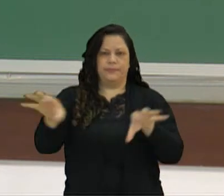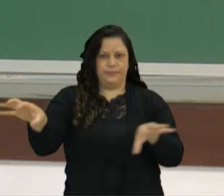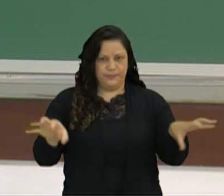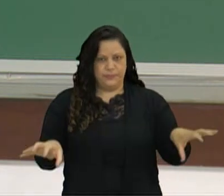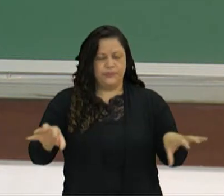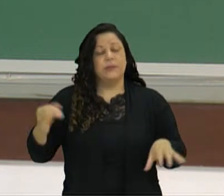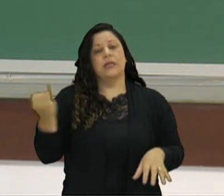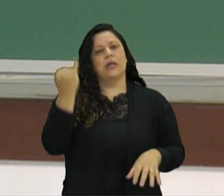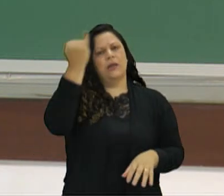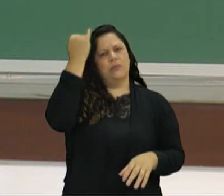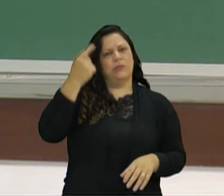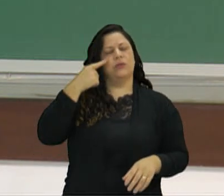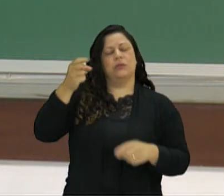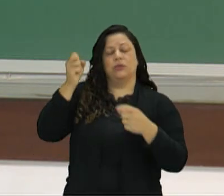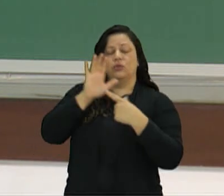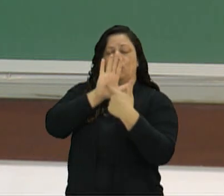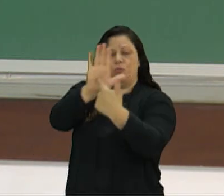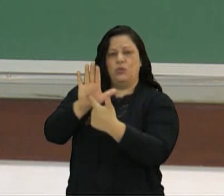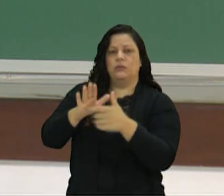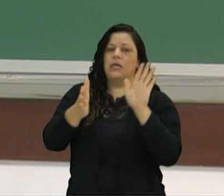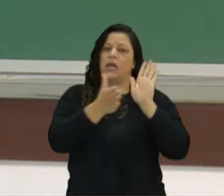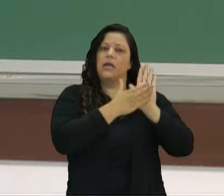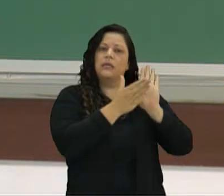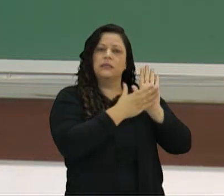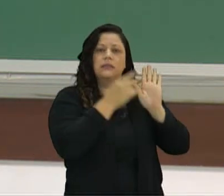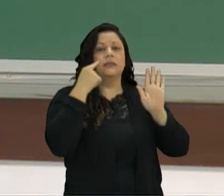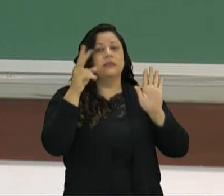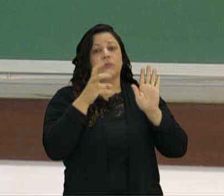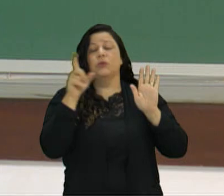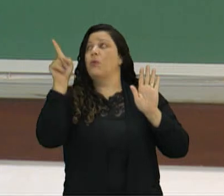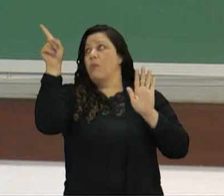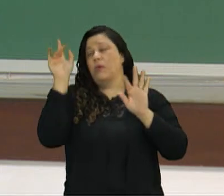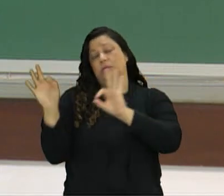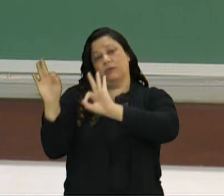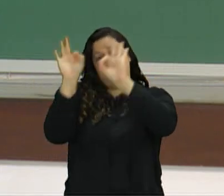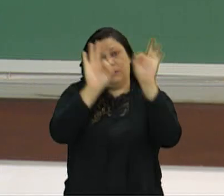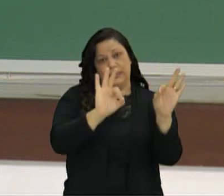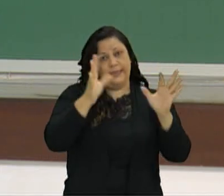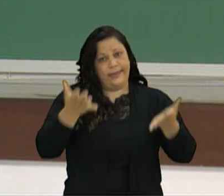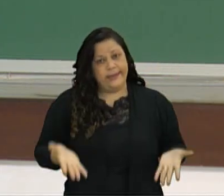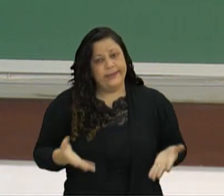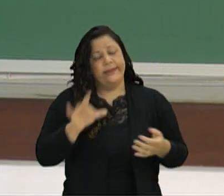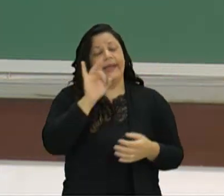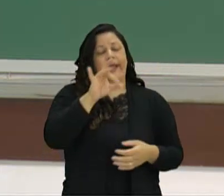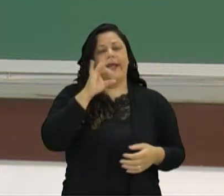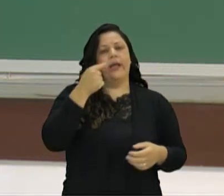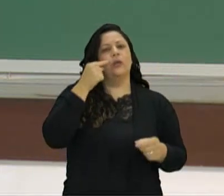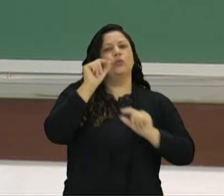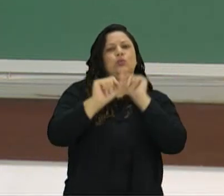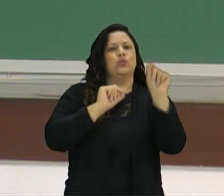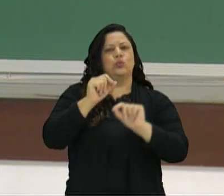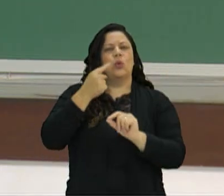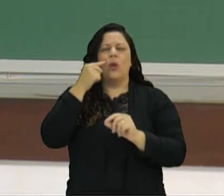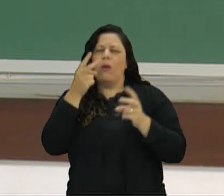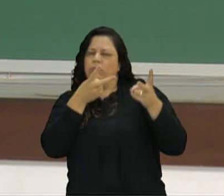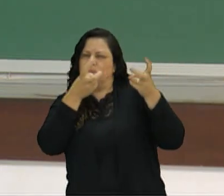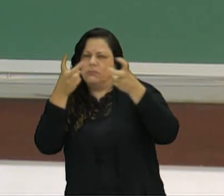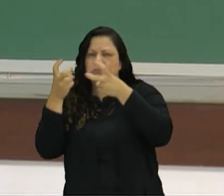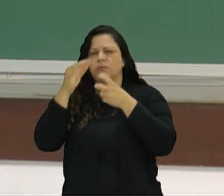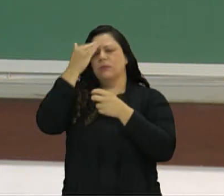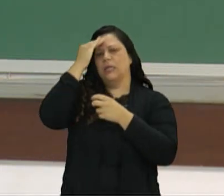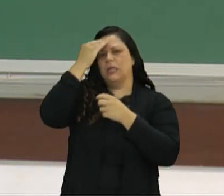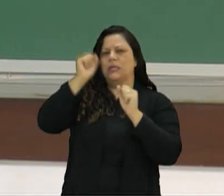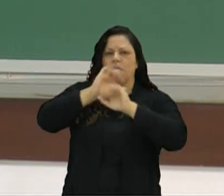gente ressaltar que essa proposta aqui, na verdade, ela serve como uma inspiração para